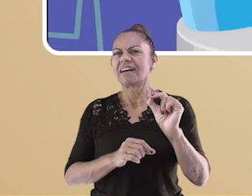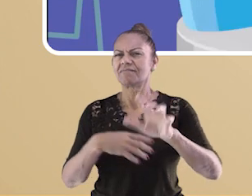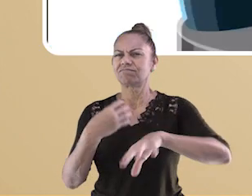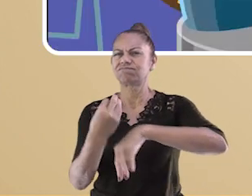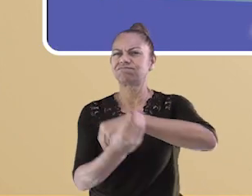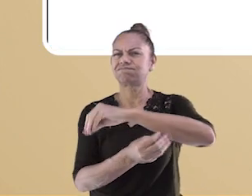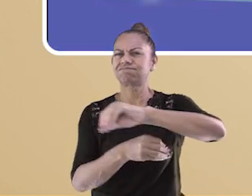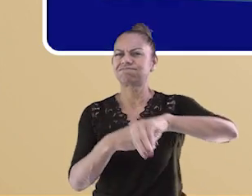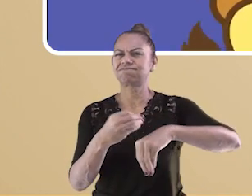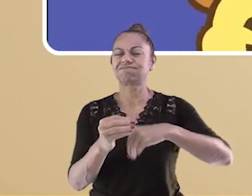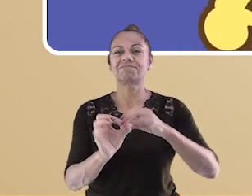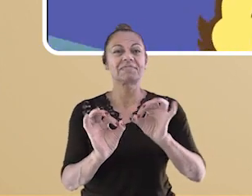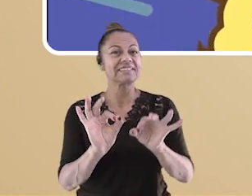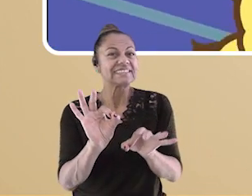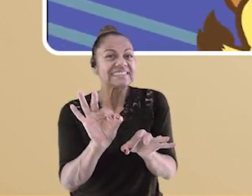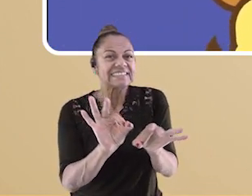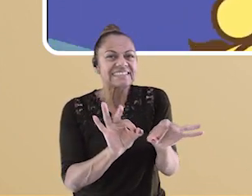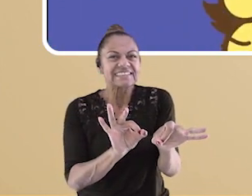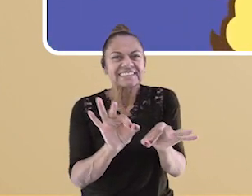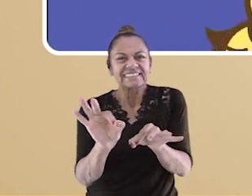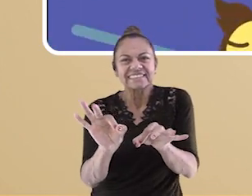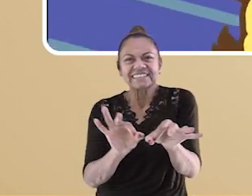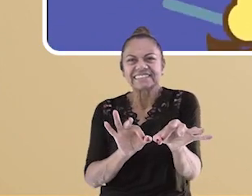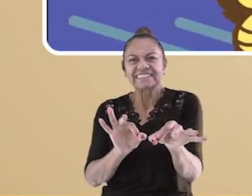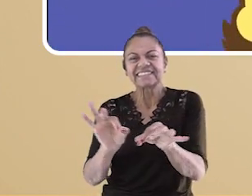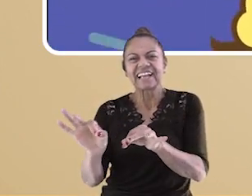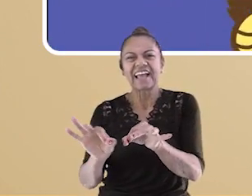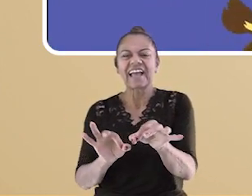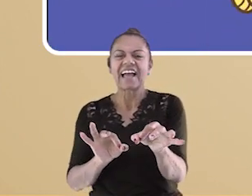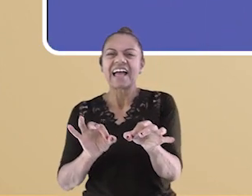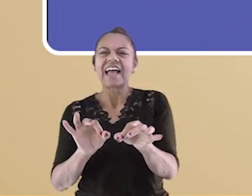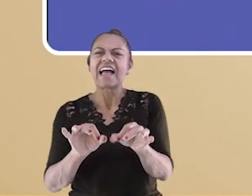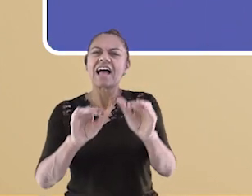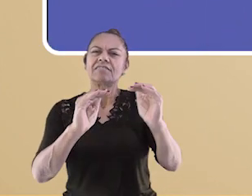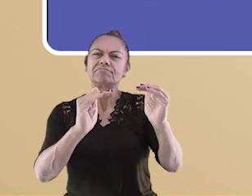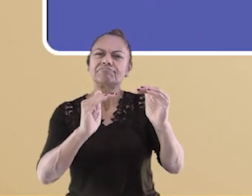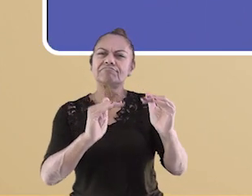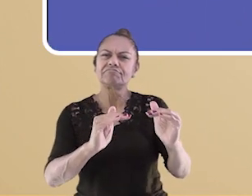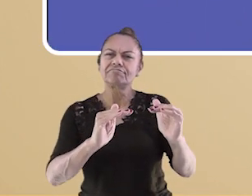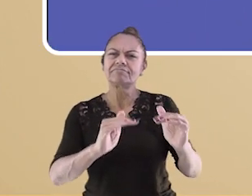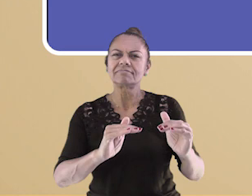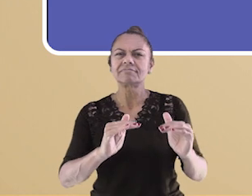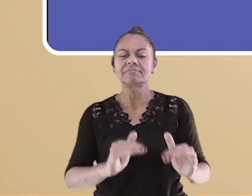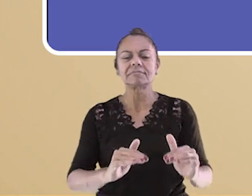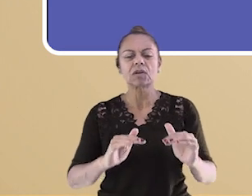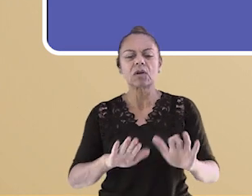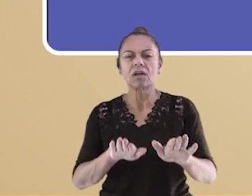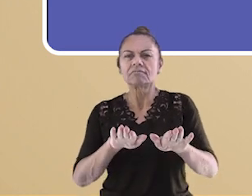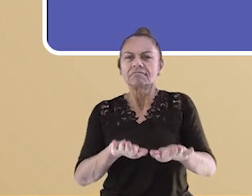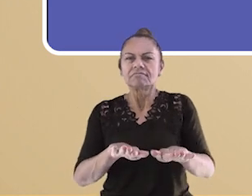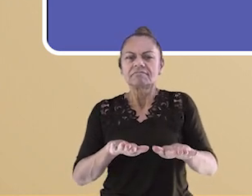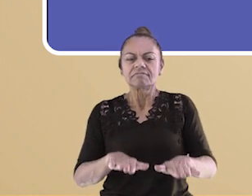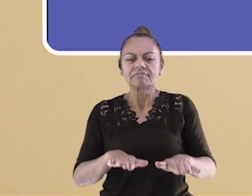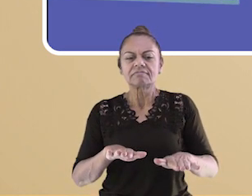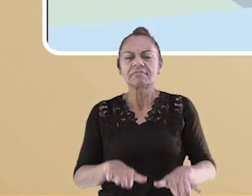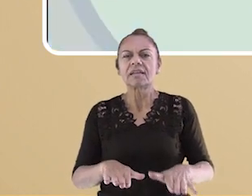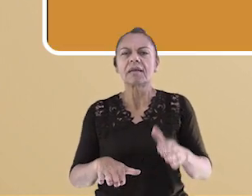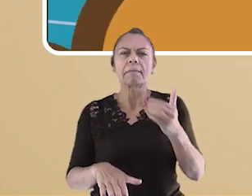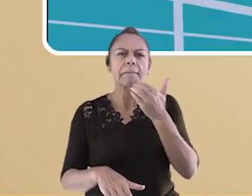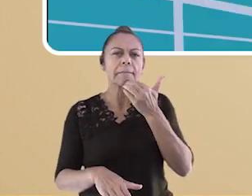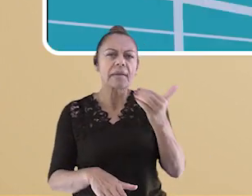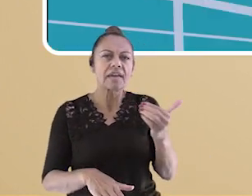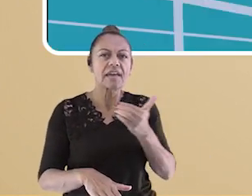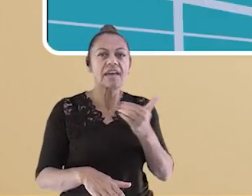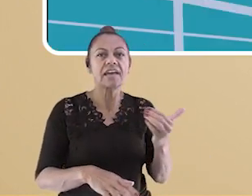arrumar. Um quartinho organizado deixa tudo bem melhor. Peça